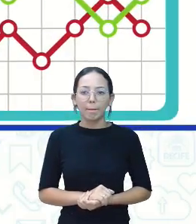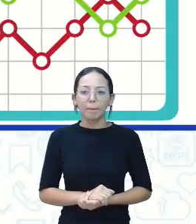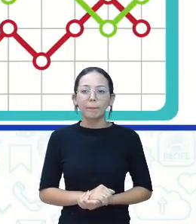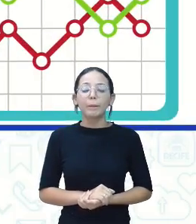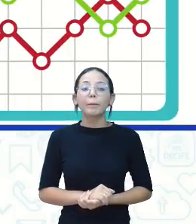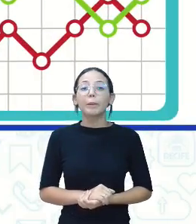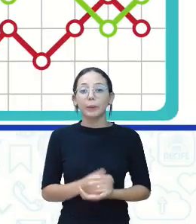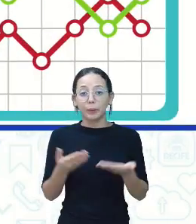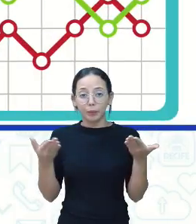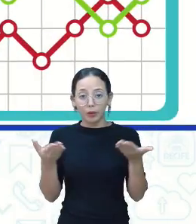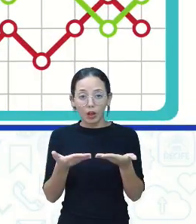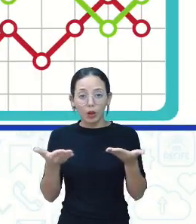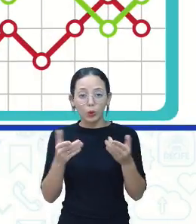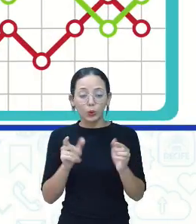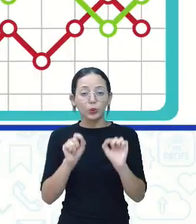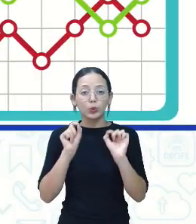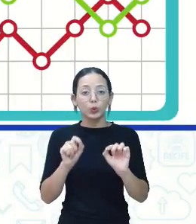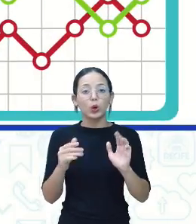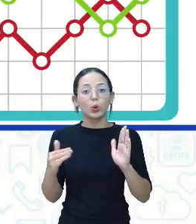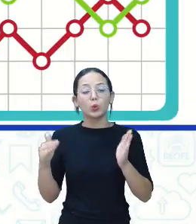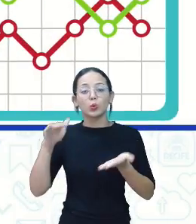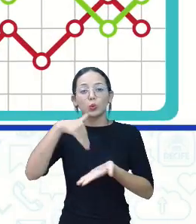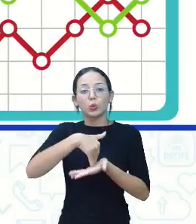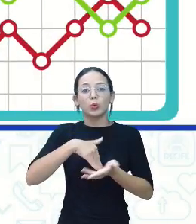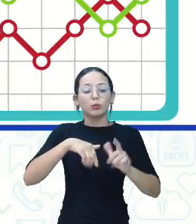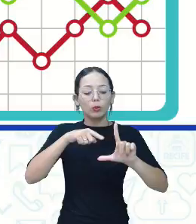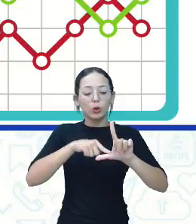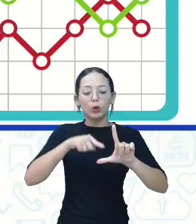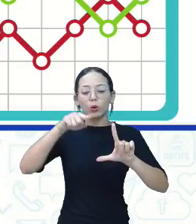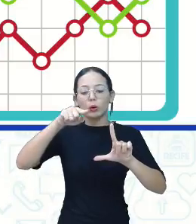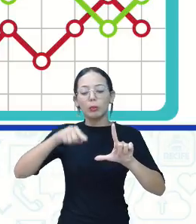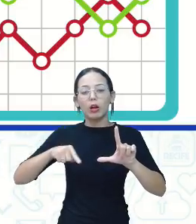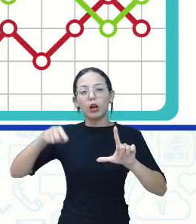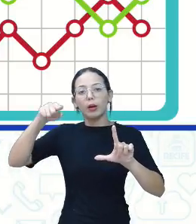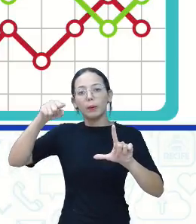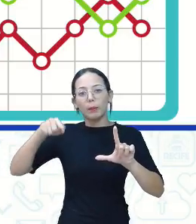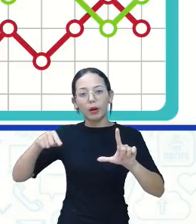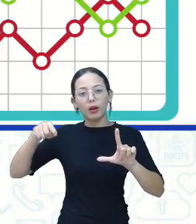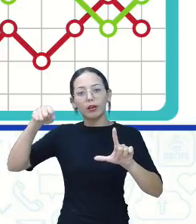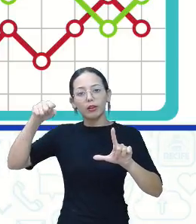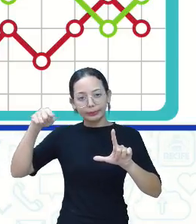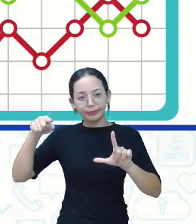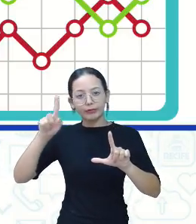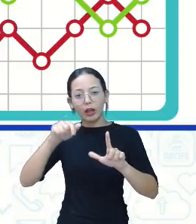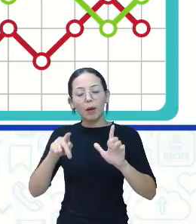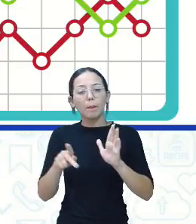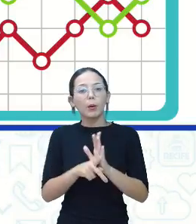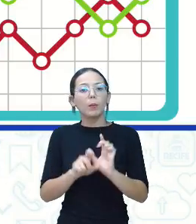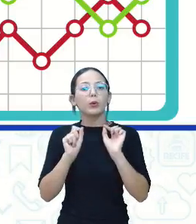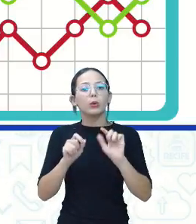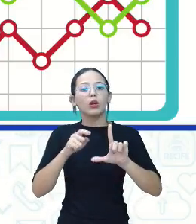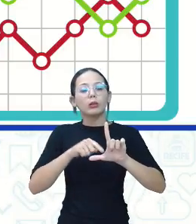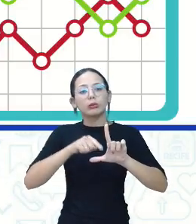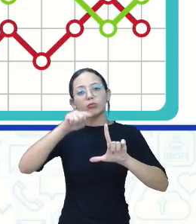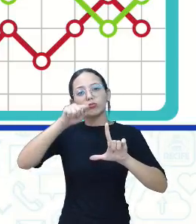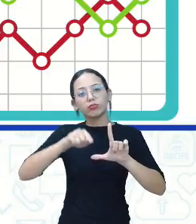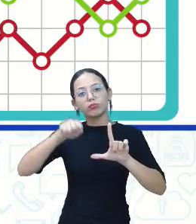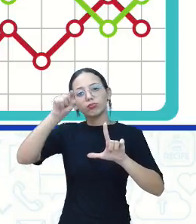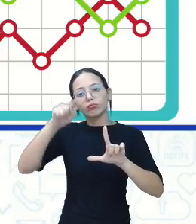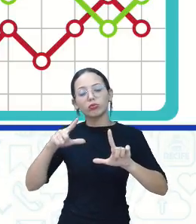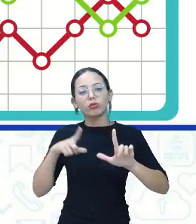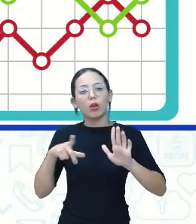possamos analisar. Já esse último aqui é chamado de gráfico em linhas, certo? O gráfico em linhas, ele tem